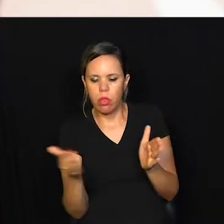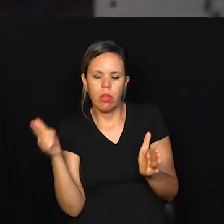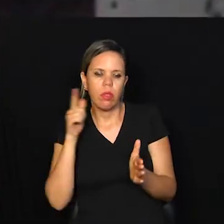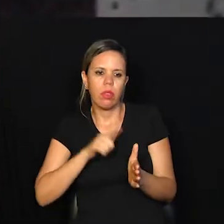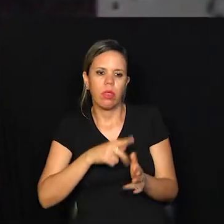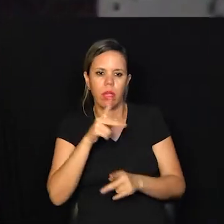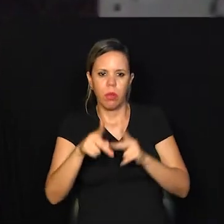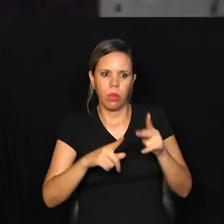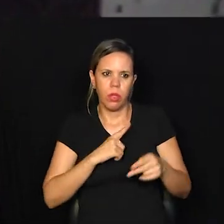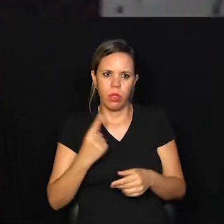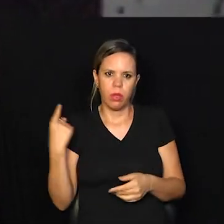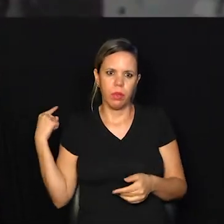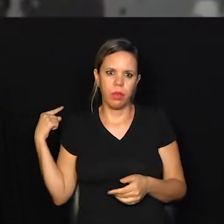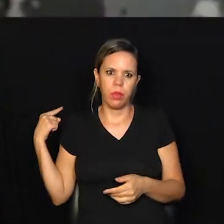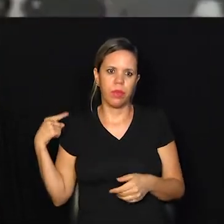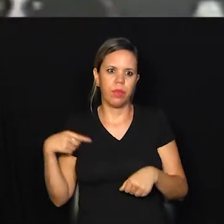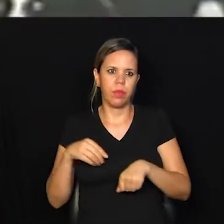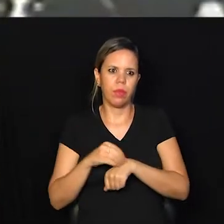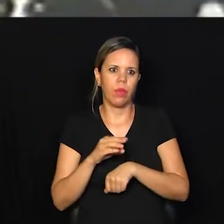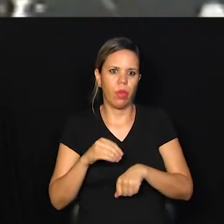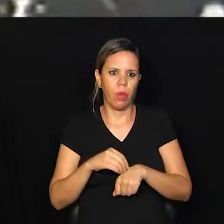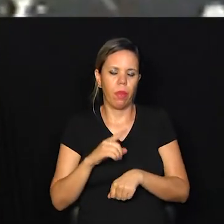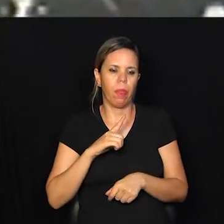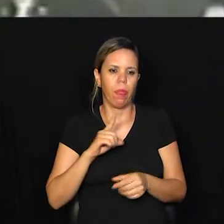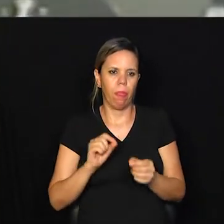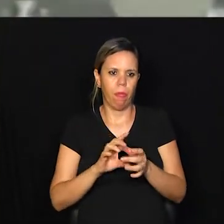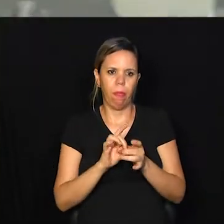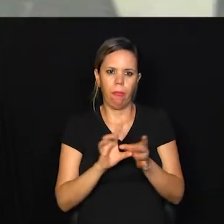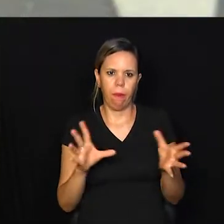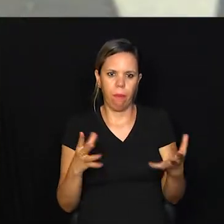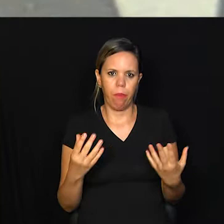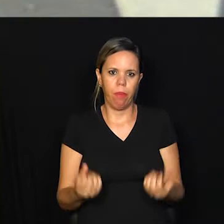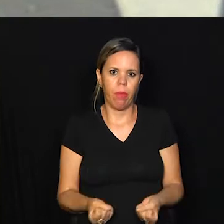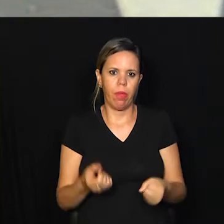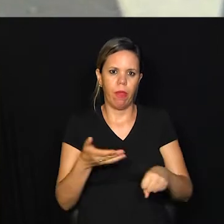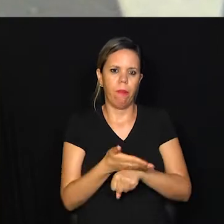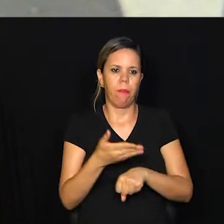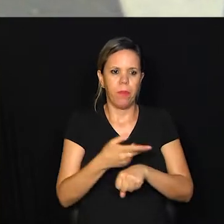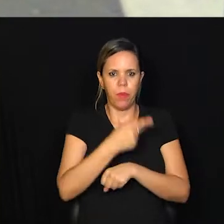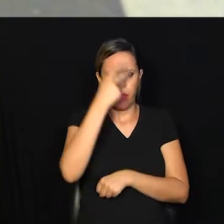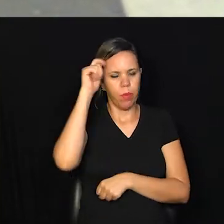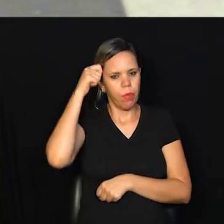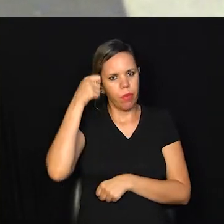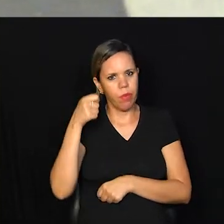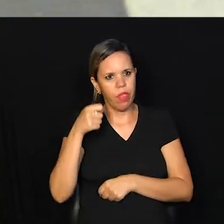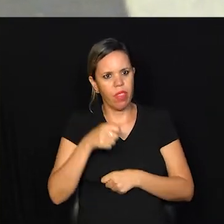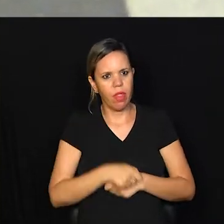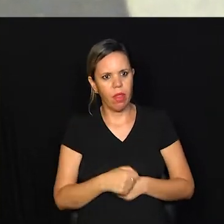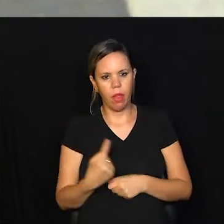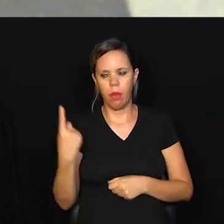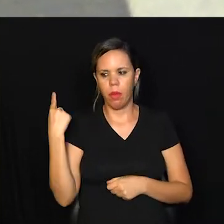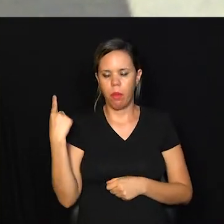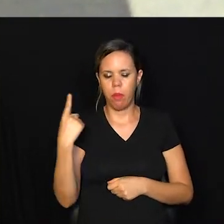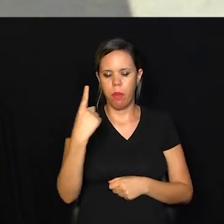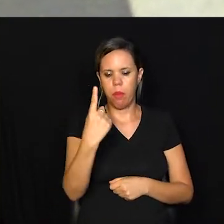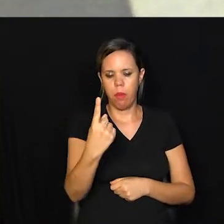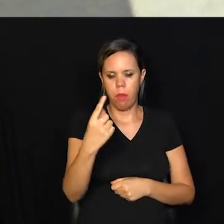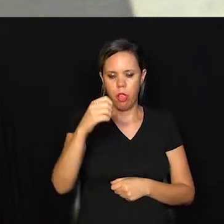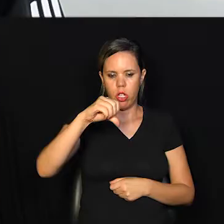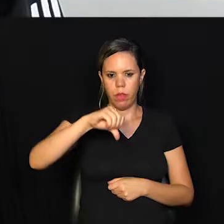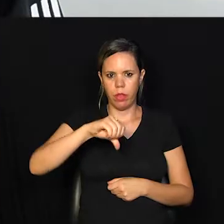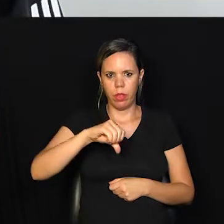pessoas que trouxeram ou que permitiram a participação de um negro no futebol, e lá em